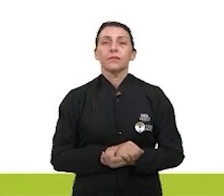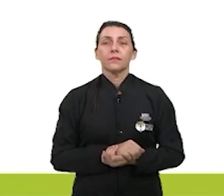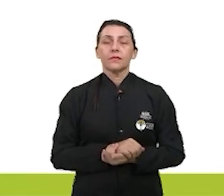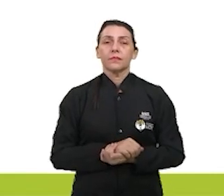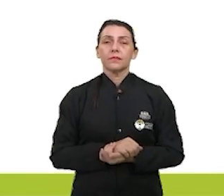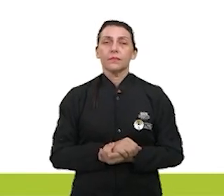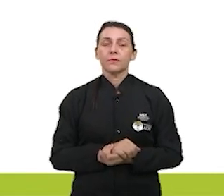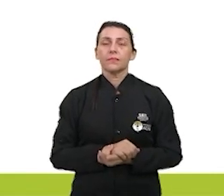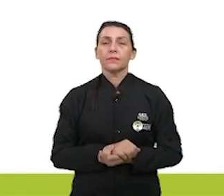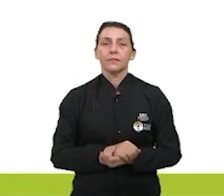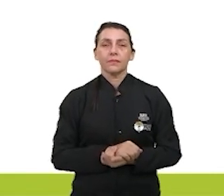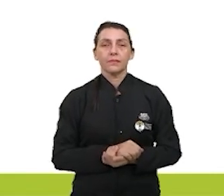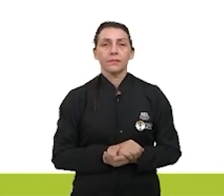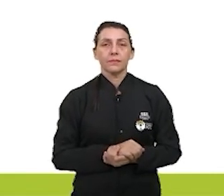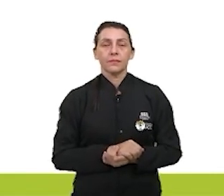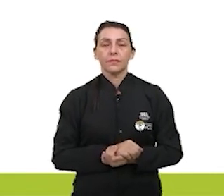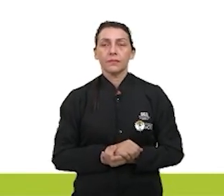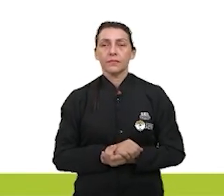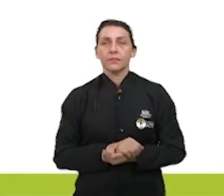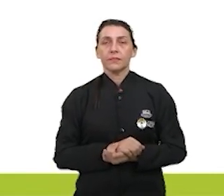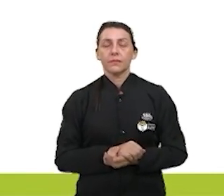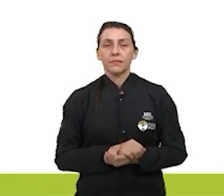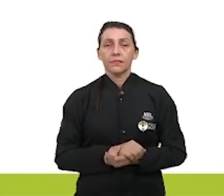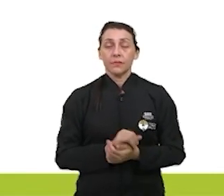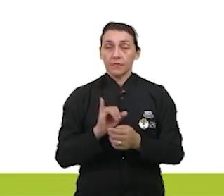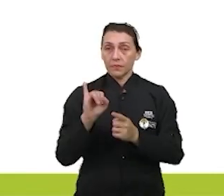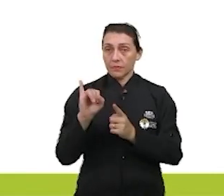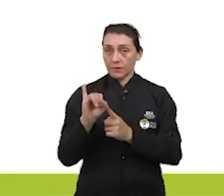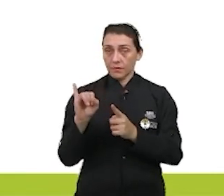do receptor. E o